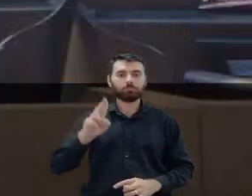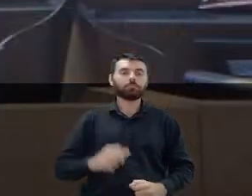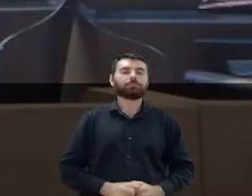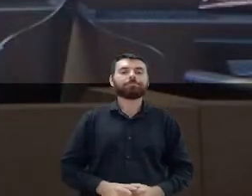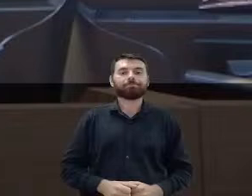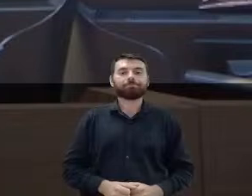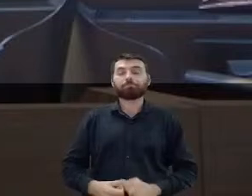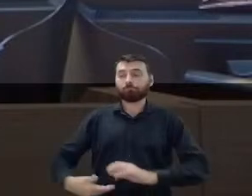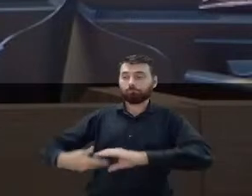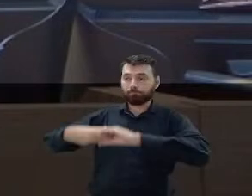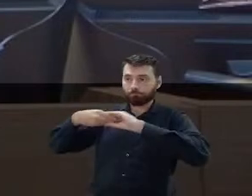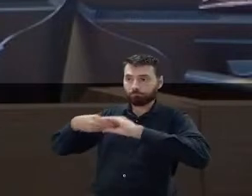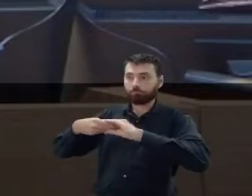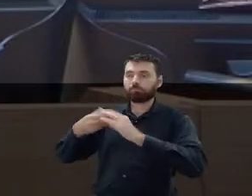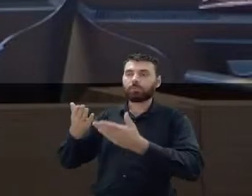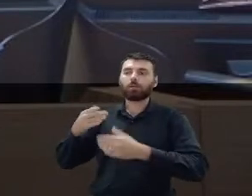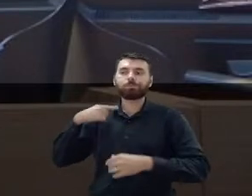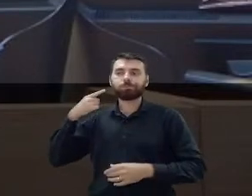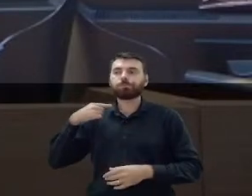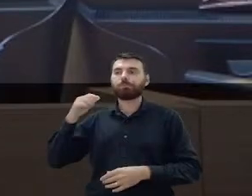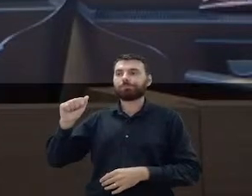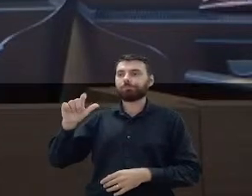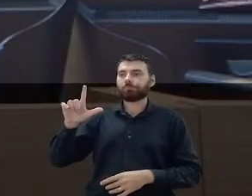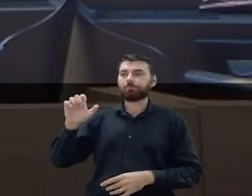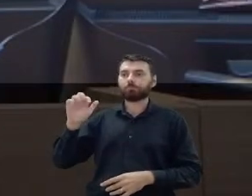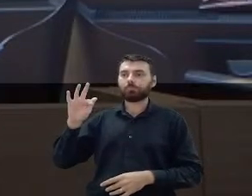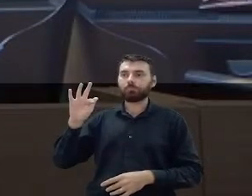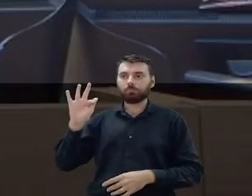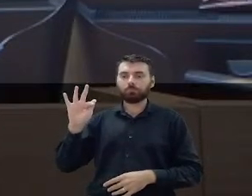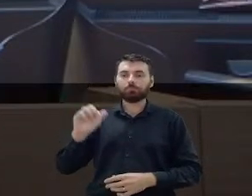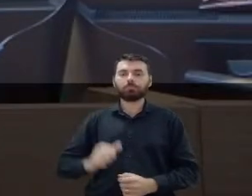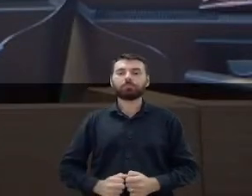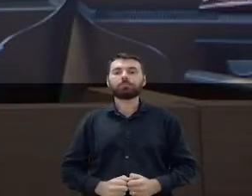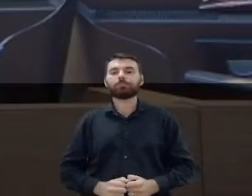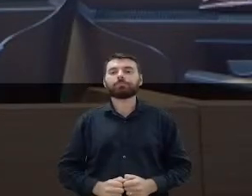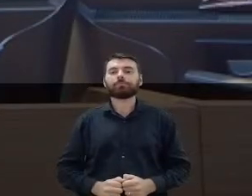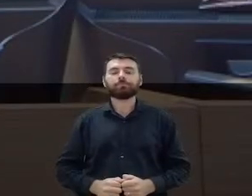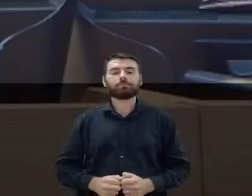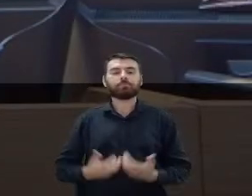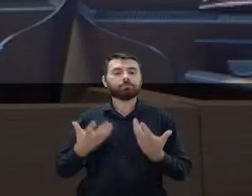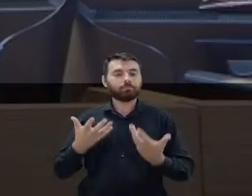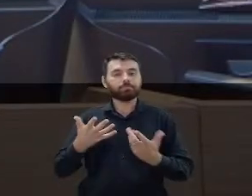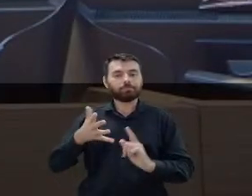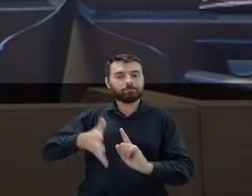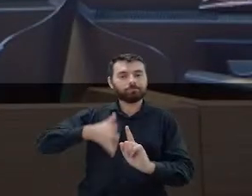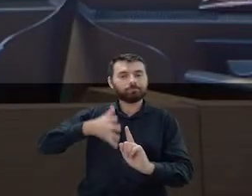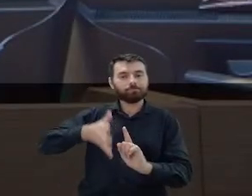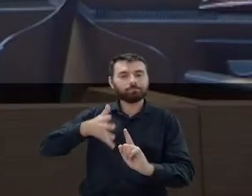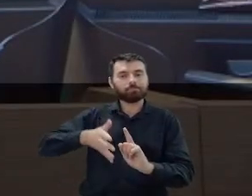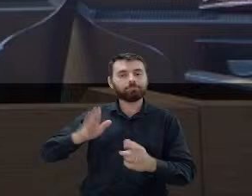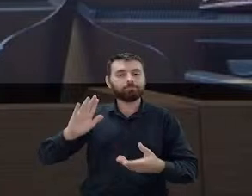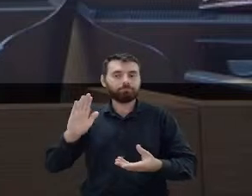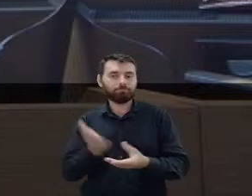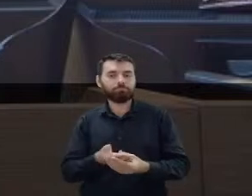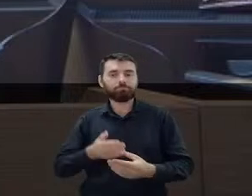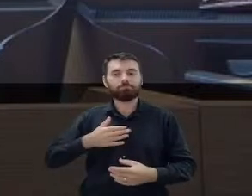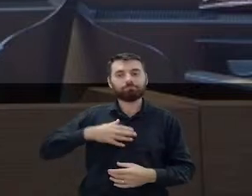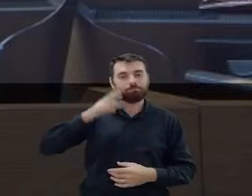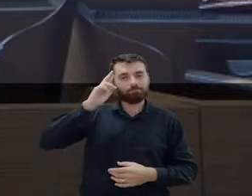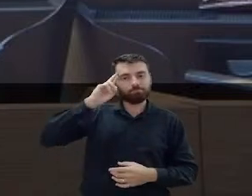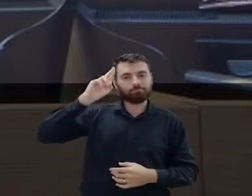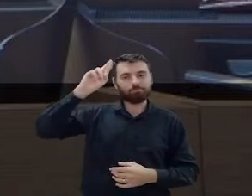Cumprimento o doutor Aleph Nunes, que se inscreveu para sustentação oral nesse processo de minha